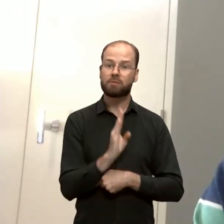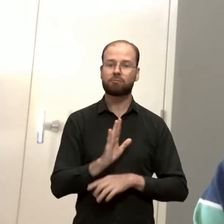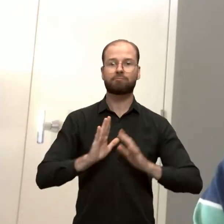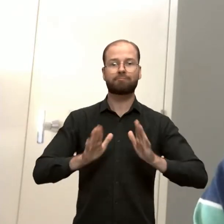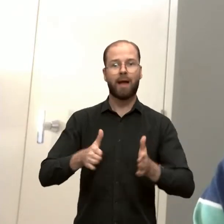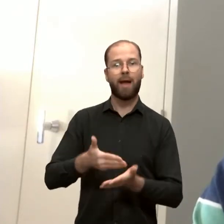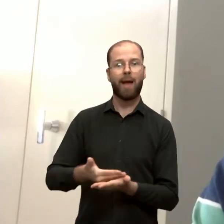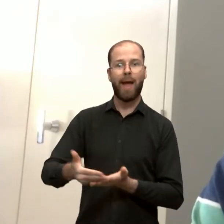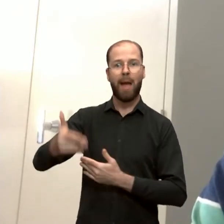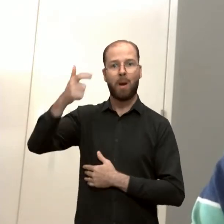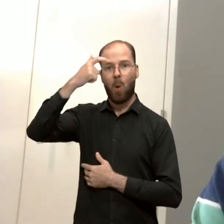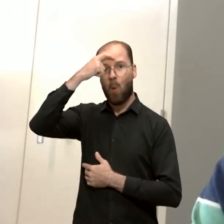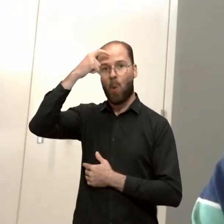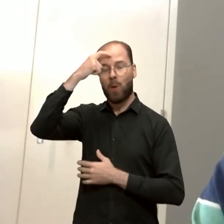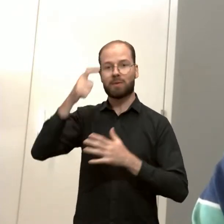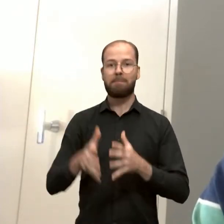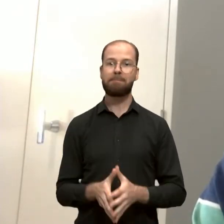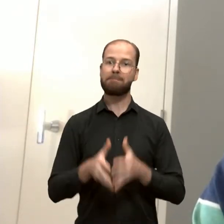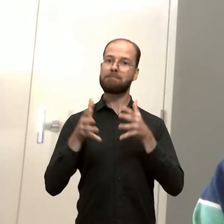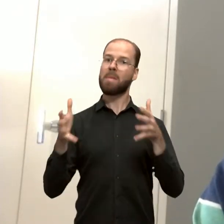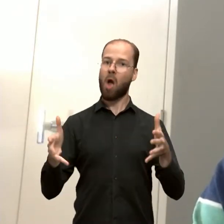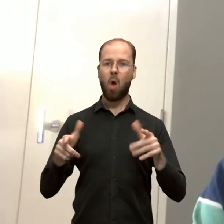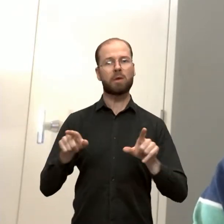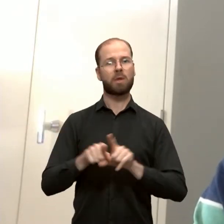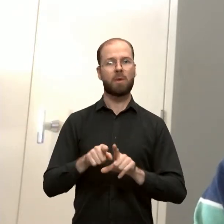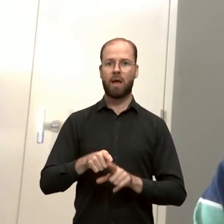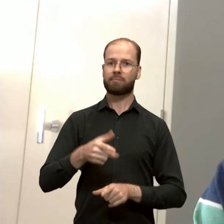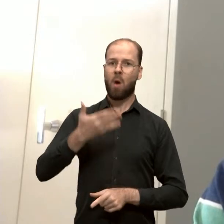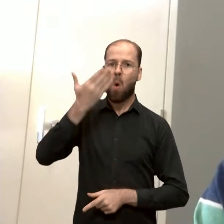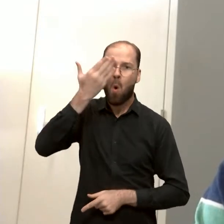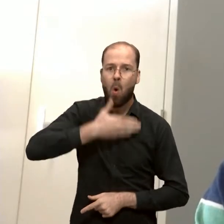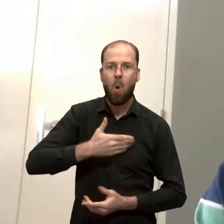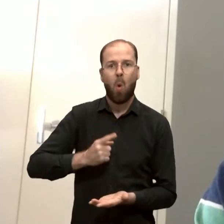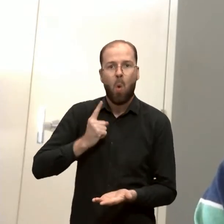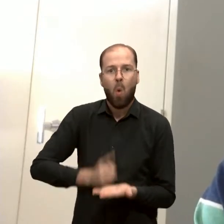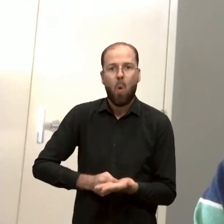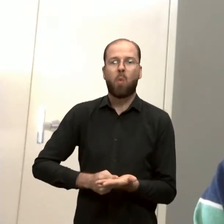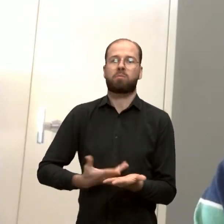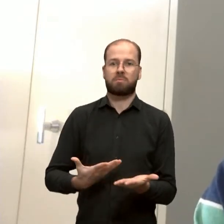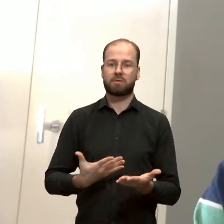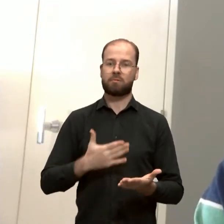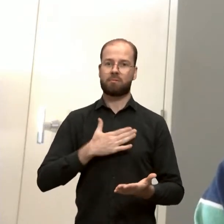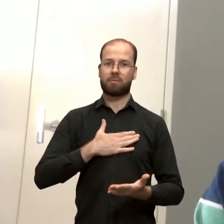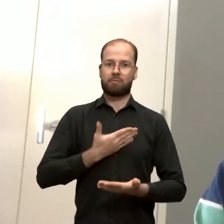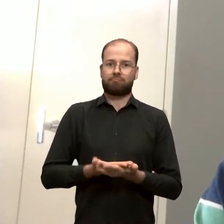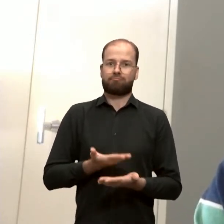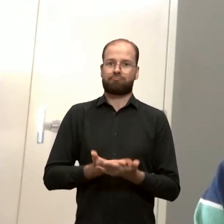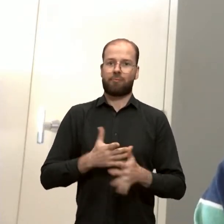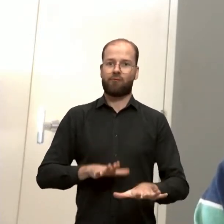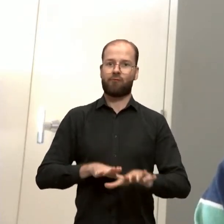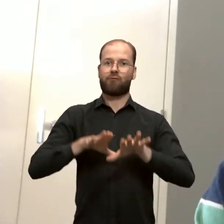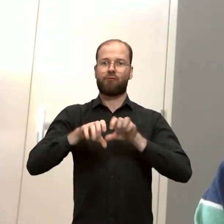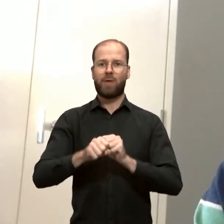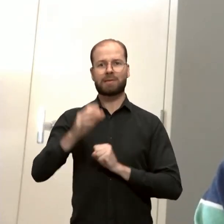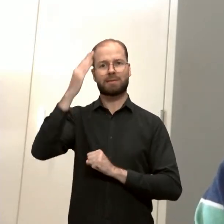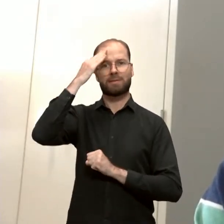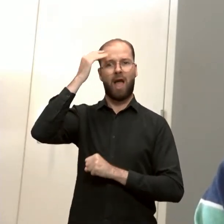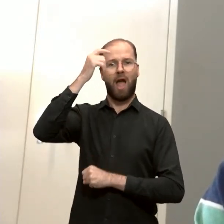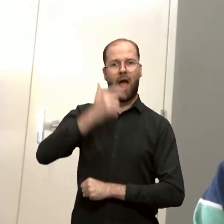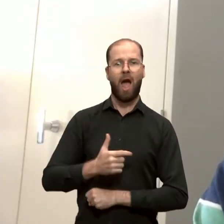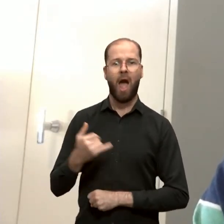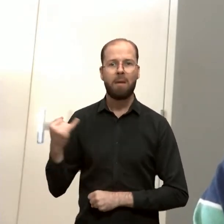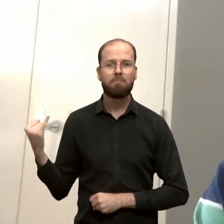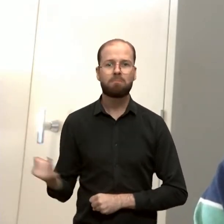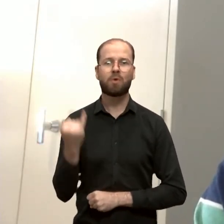consciência maior, com compromisso maior com a formação deles, sabendo realmente a importância, onde aquilo